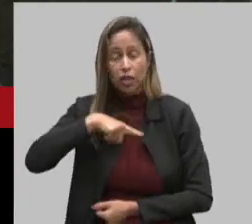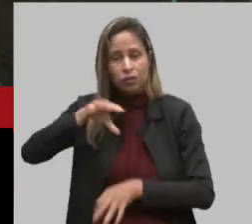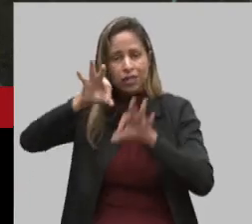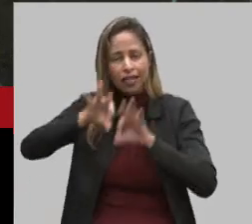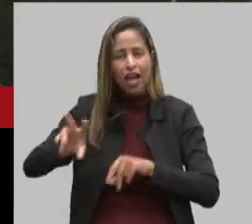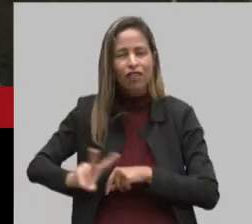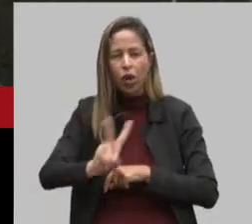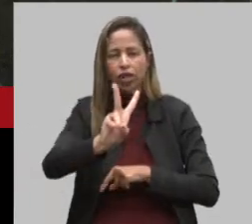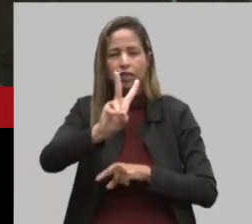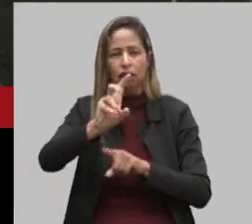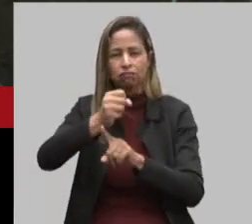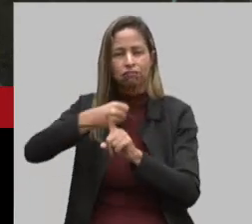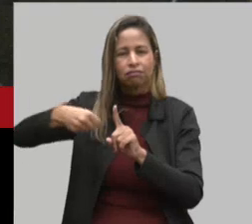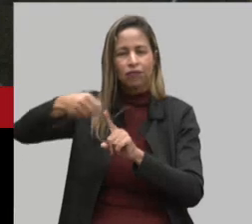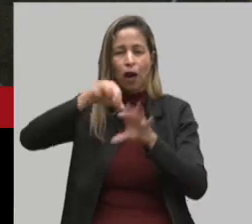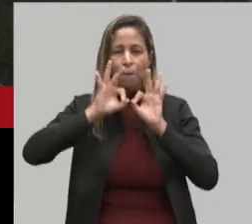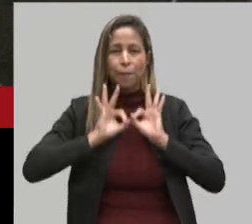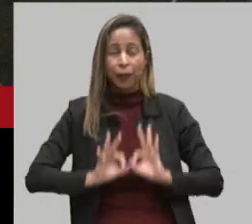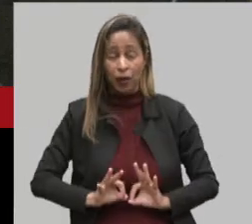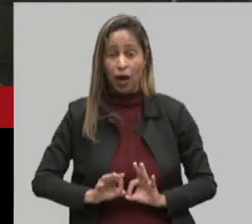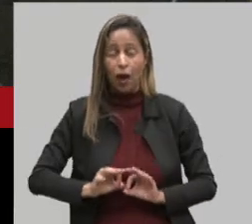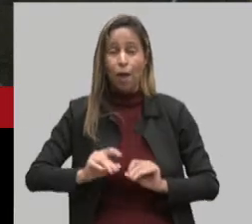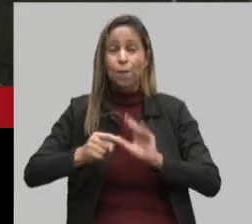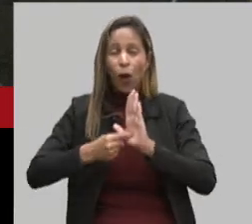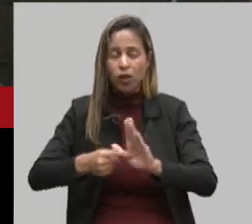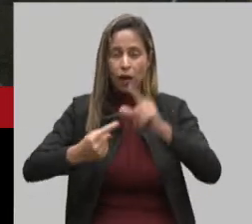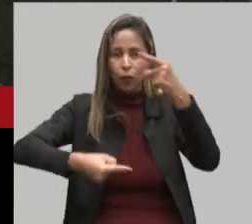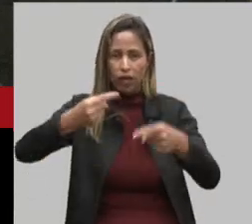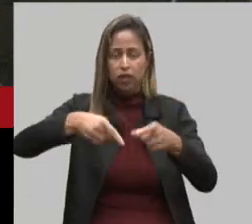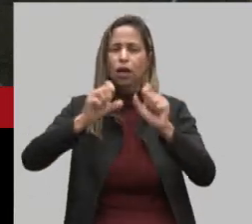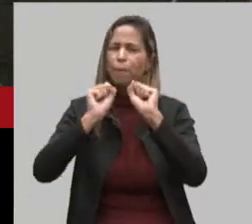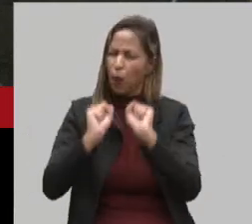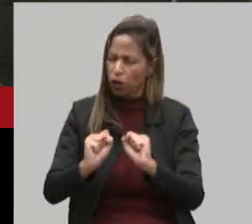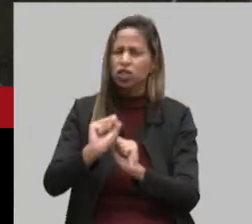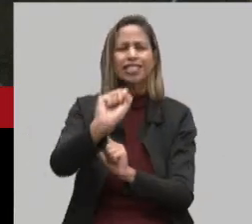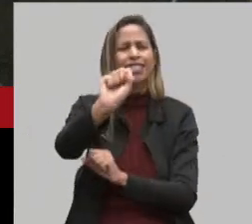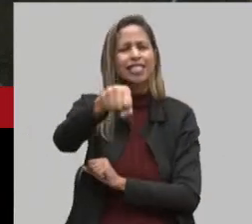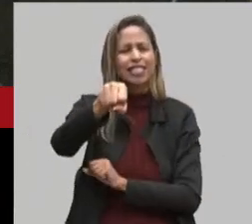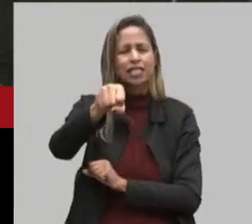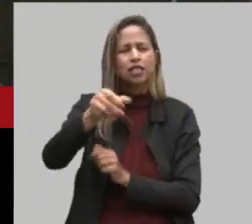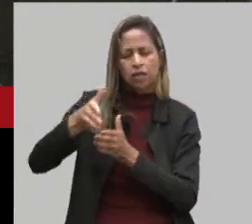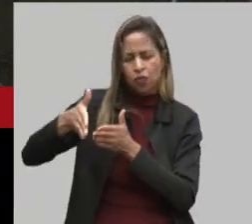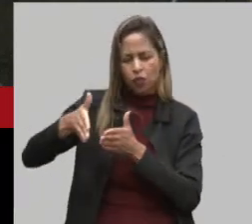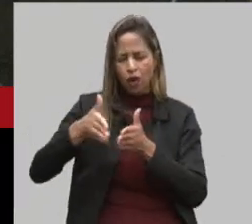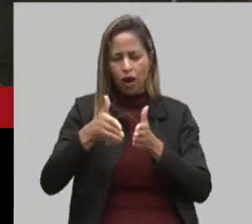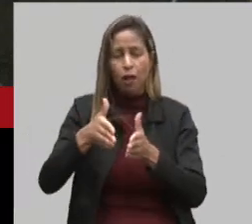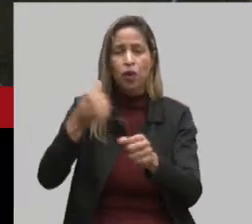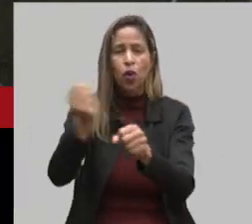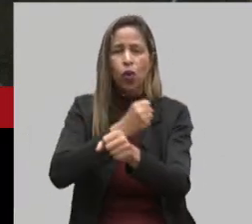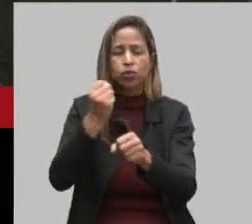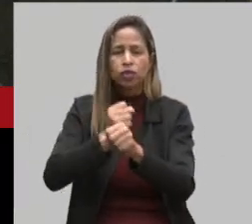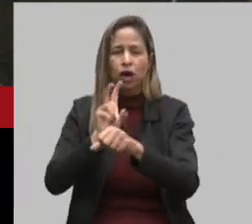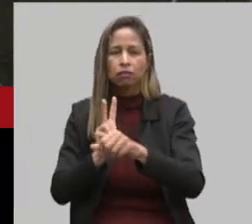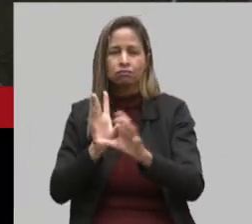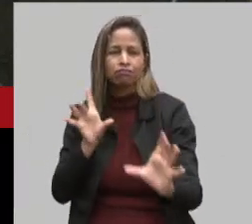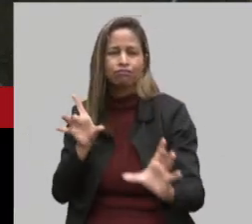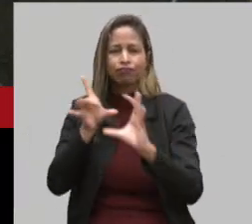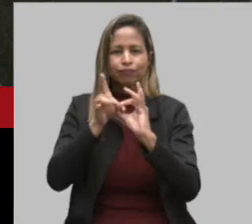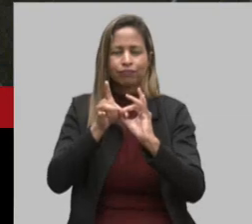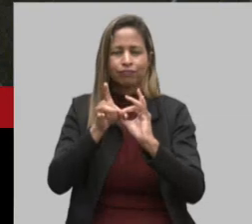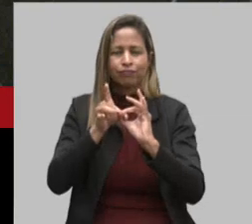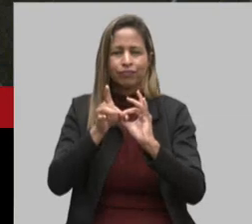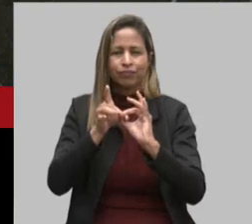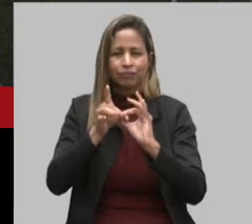Cidadania e demonstra que a política Pode sim ser um caminho para construção de pontes para resolução de